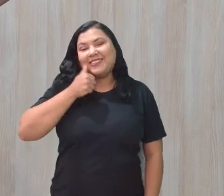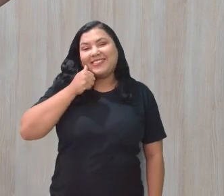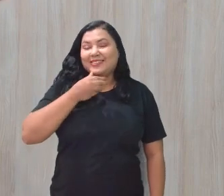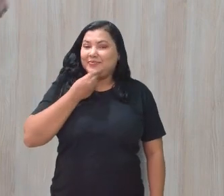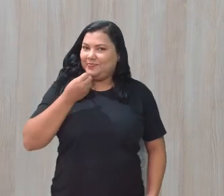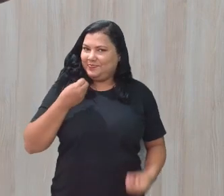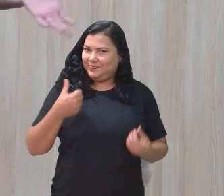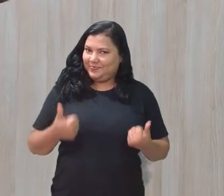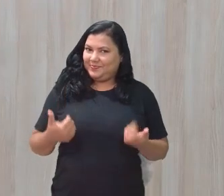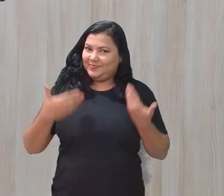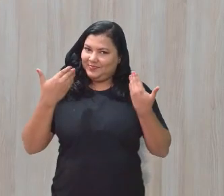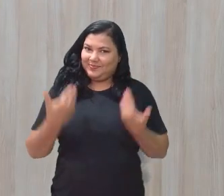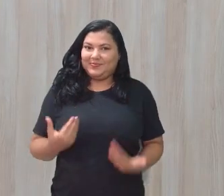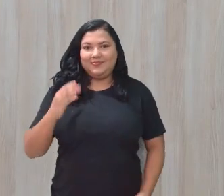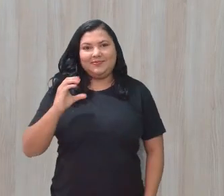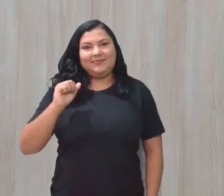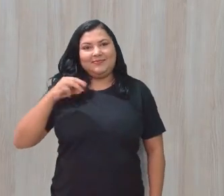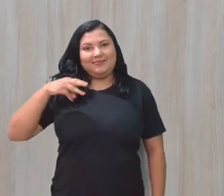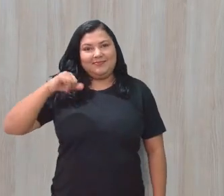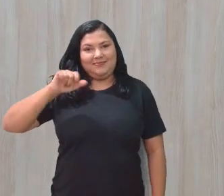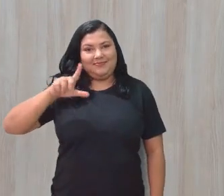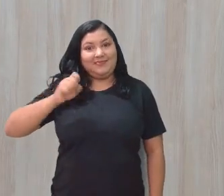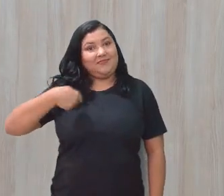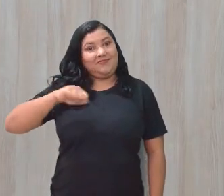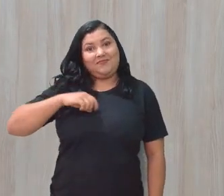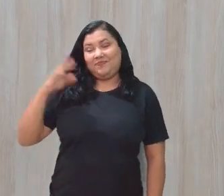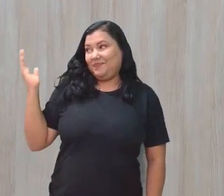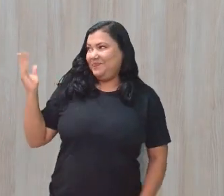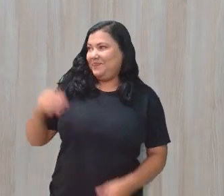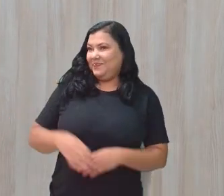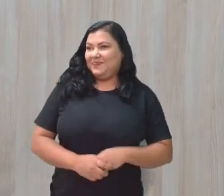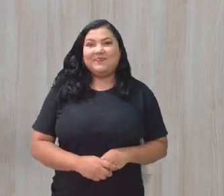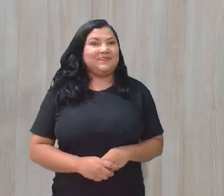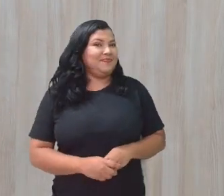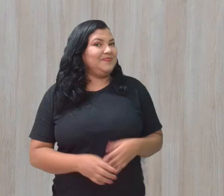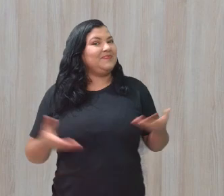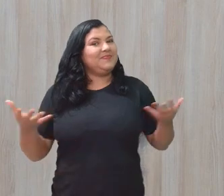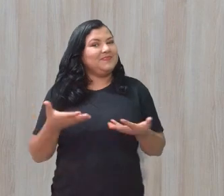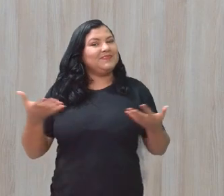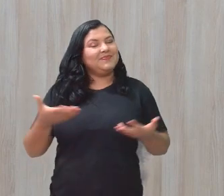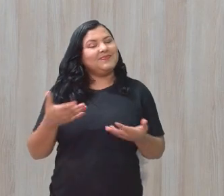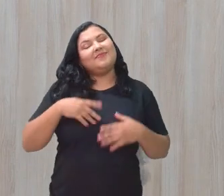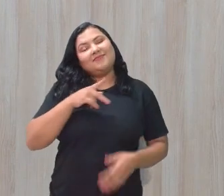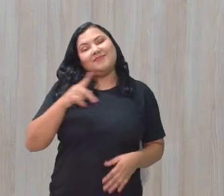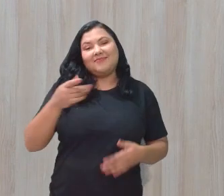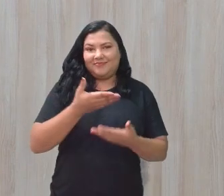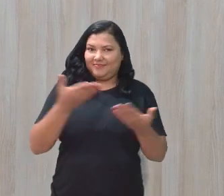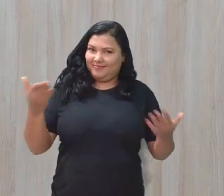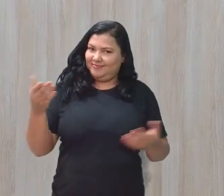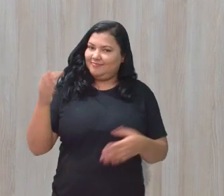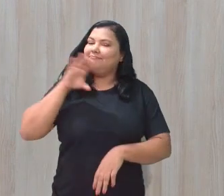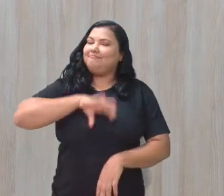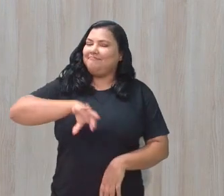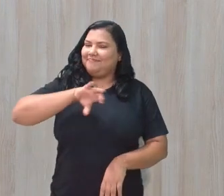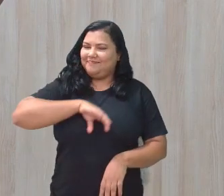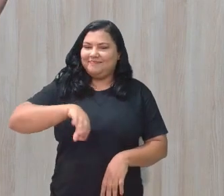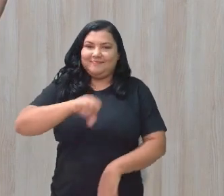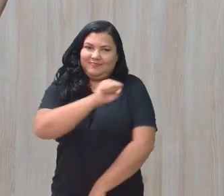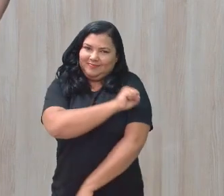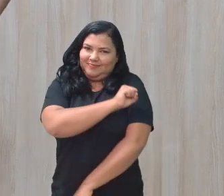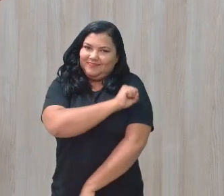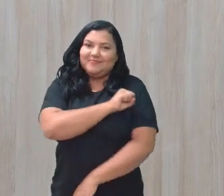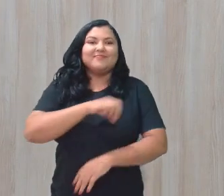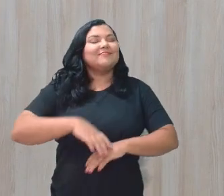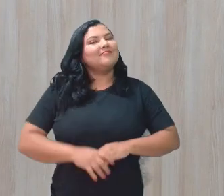alunos, tudo bem? Eu sou Camille Borba e este é o meu sinal. E hoje eu serei a professora de vocês de língua portuguesa do 8º